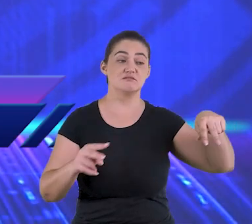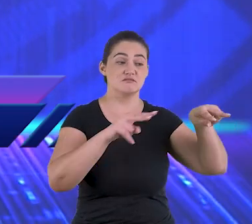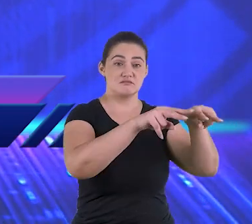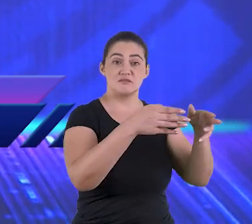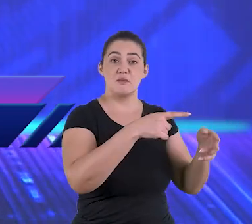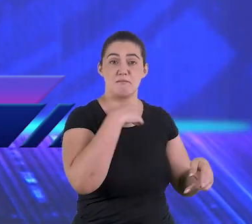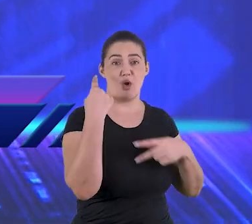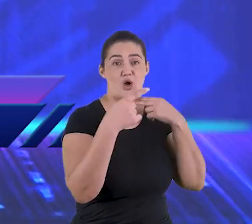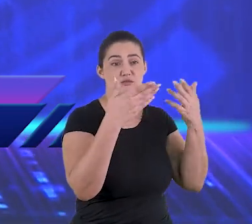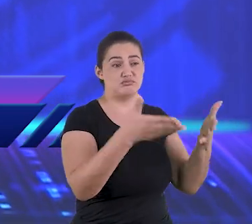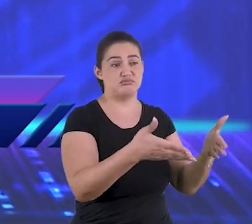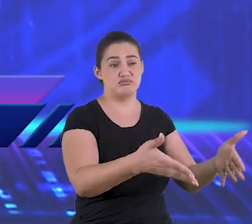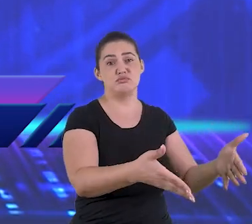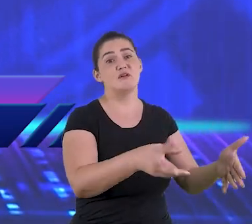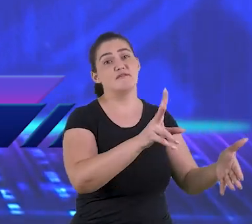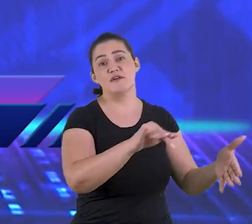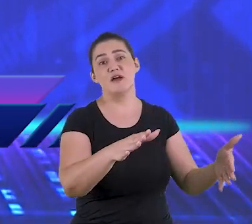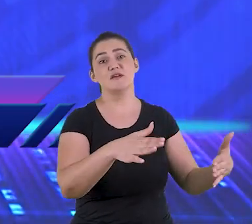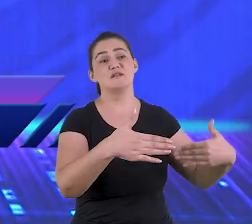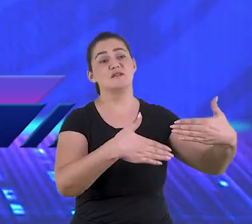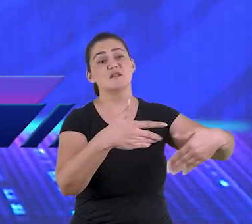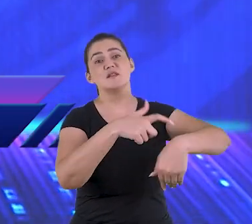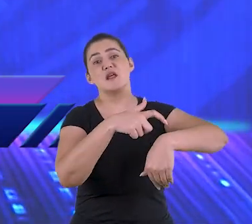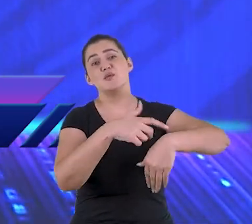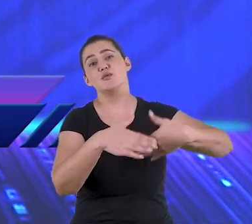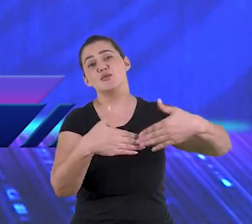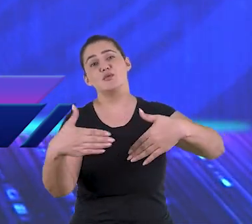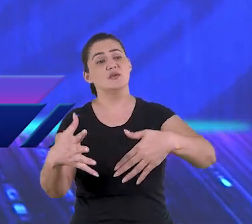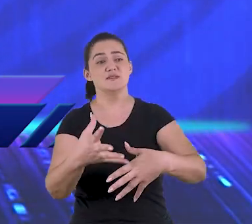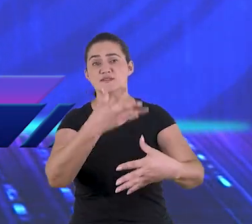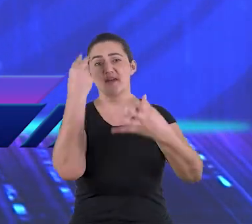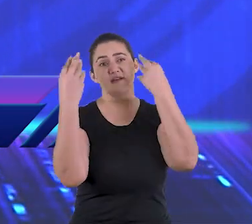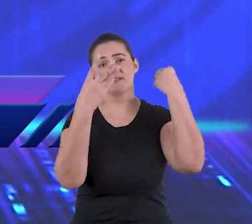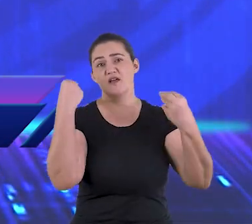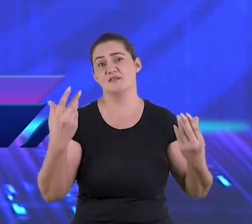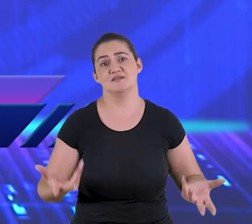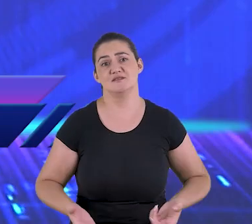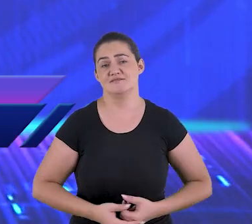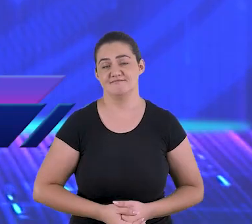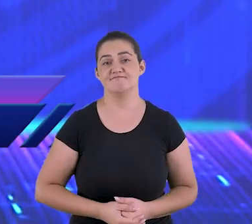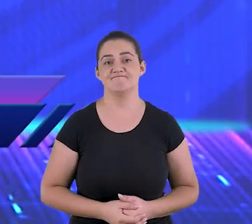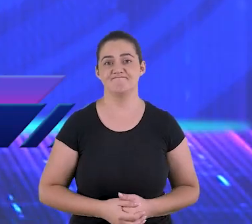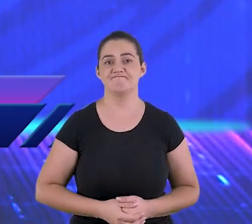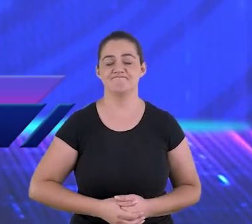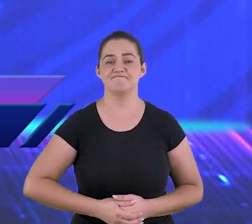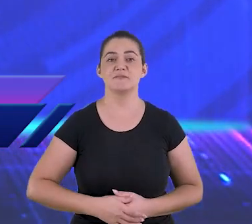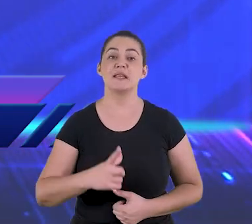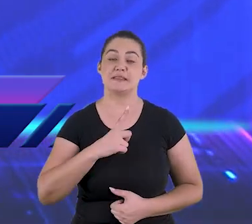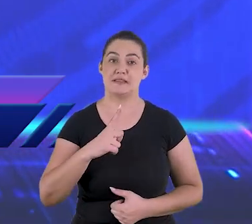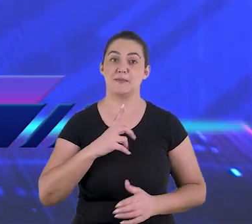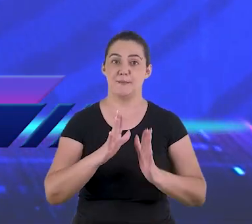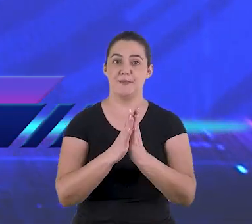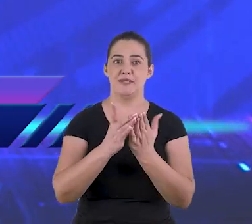apresenta a triste realidade de que os mortos vão ficando